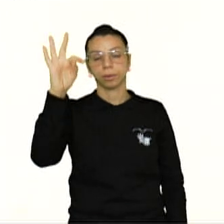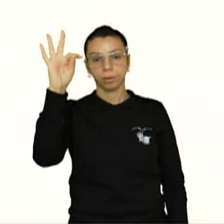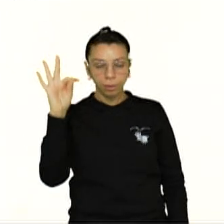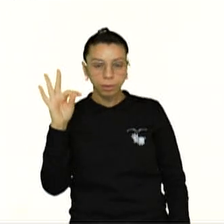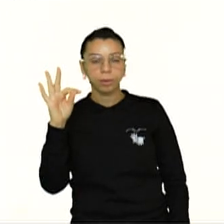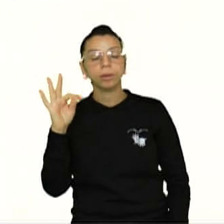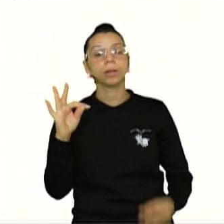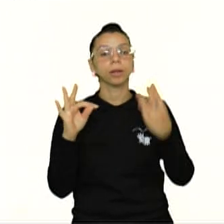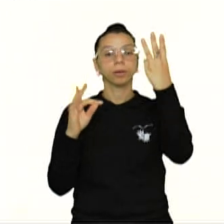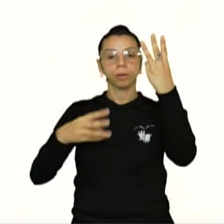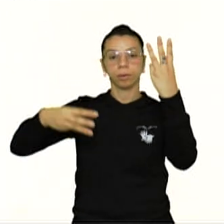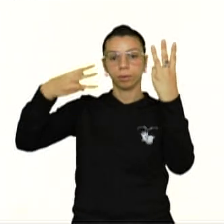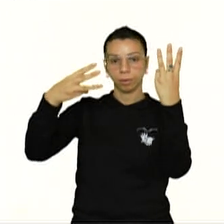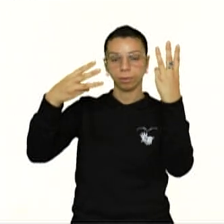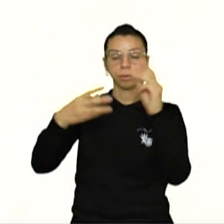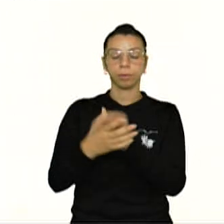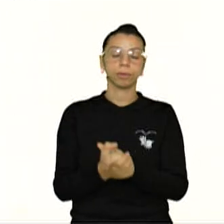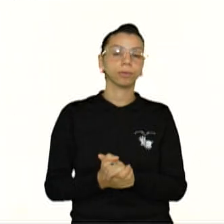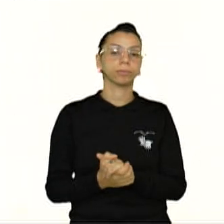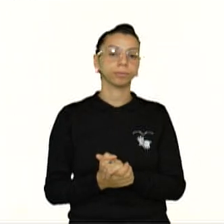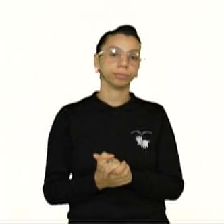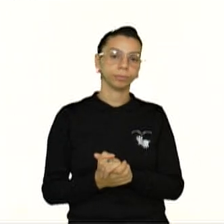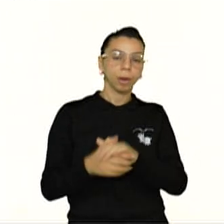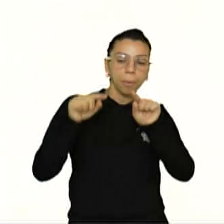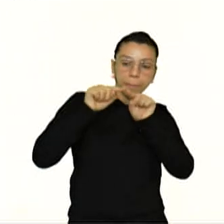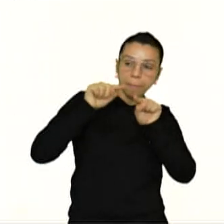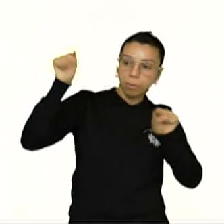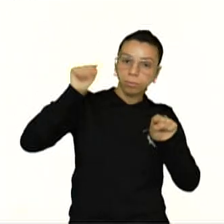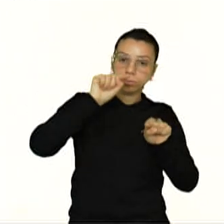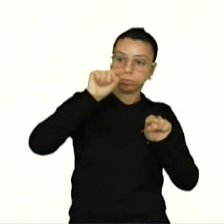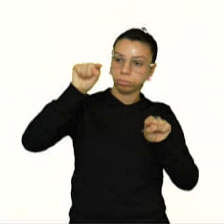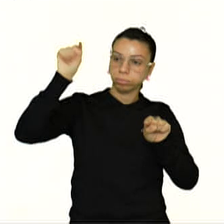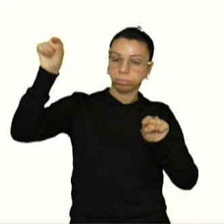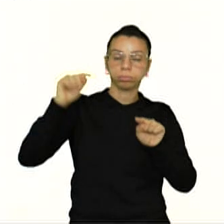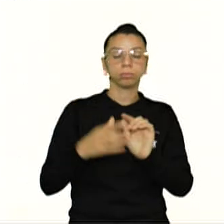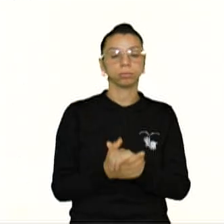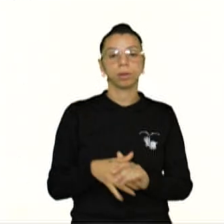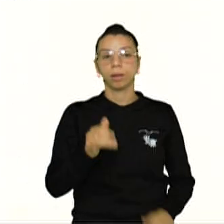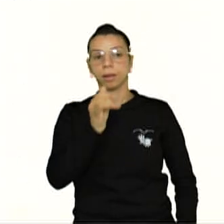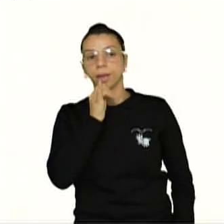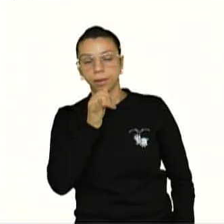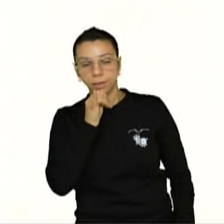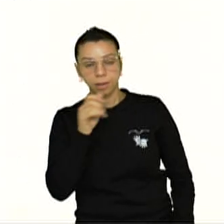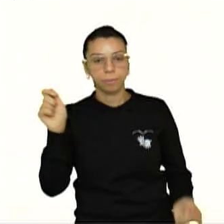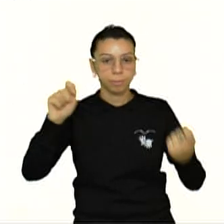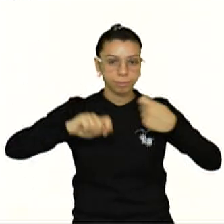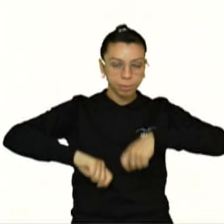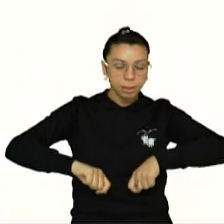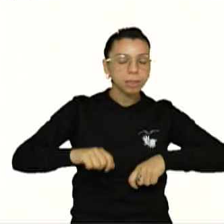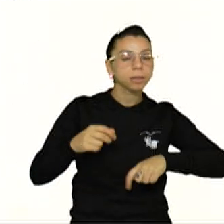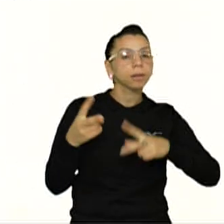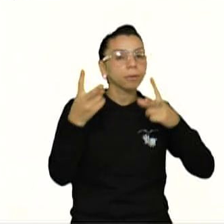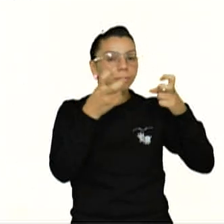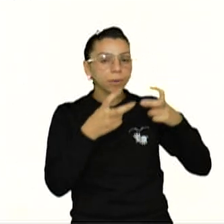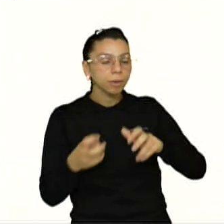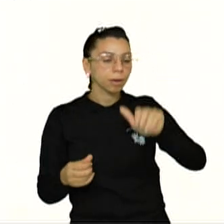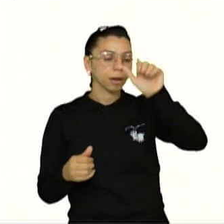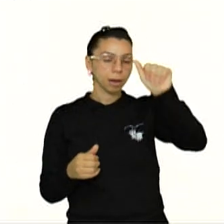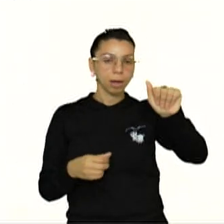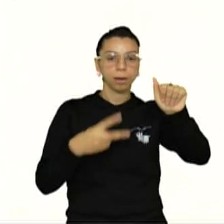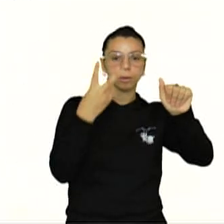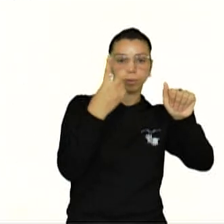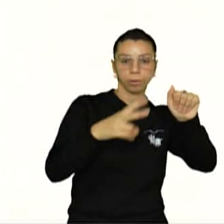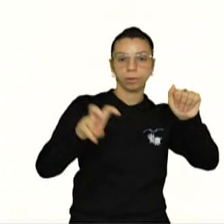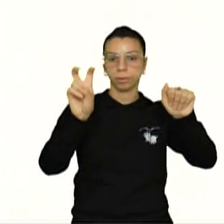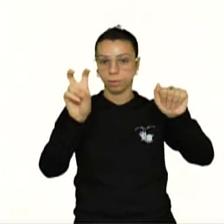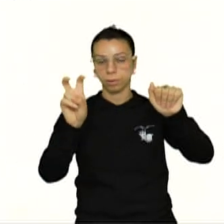3. Condição de alinhamento de 3 pontos, tá? Exemplo, verifique os seus pontos A, 2 e 5,